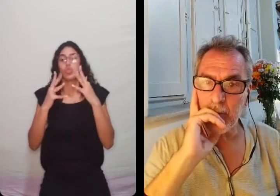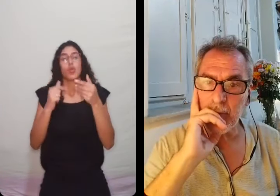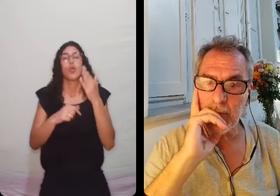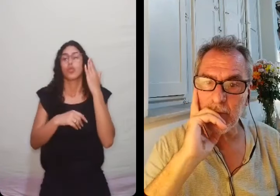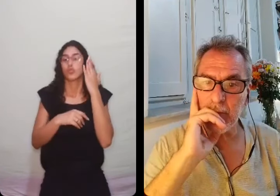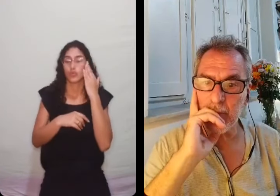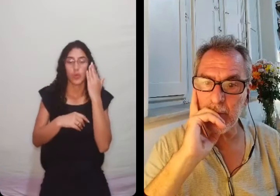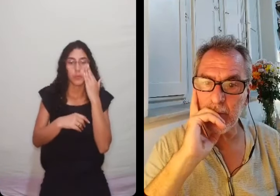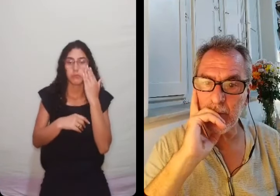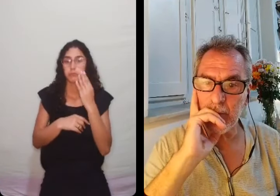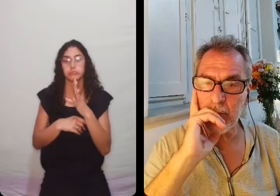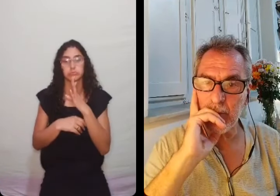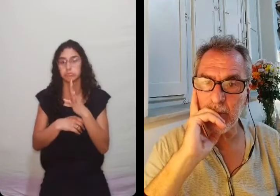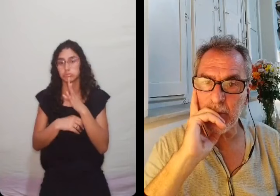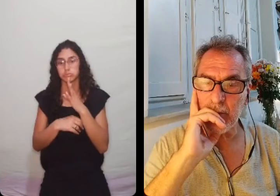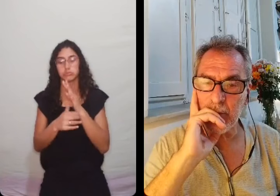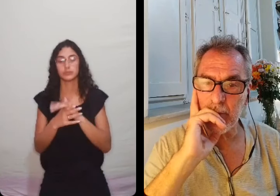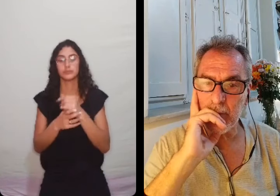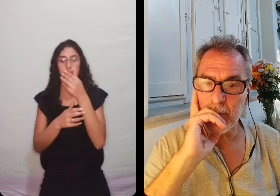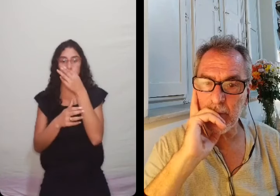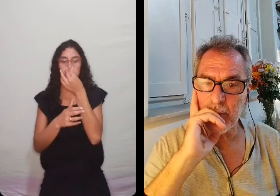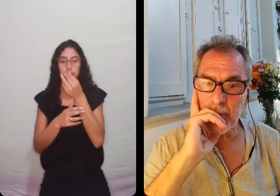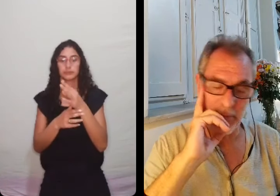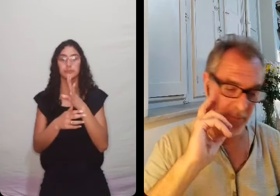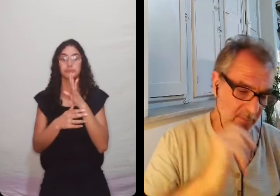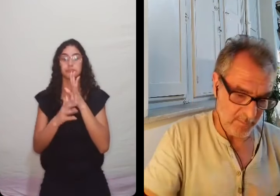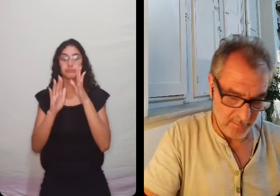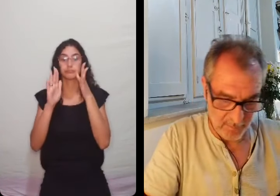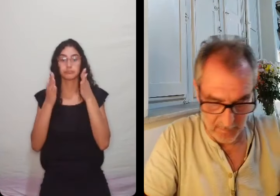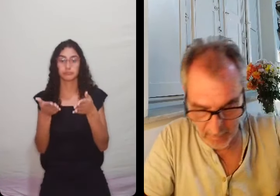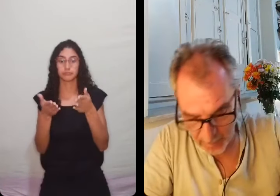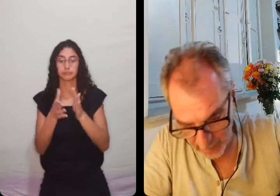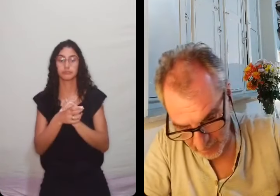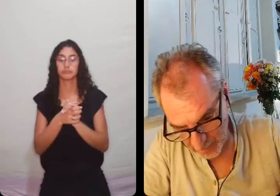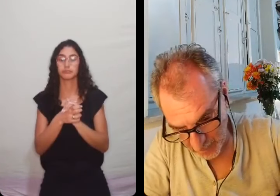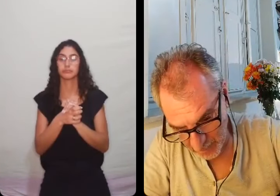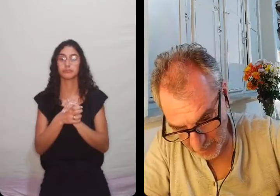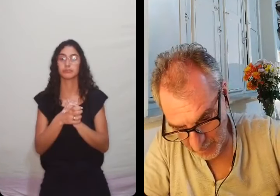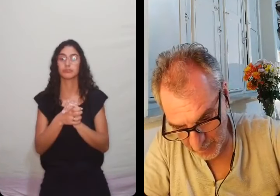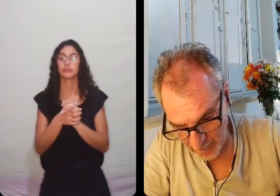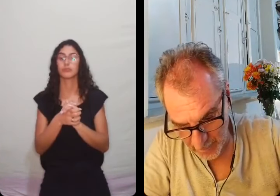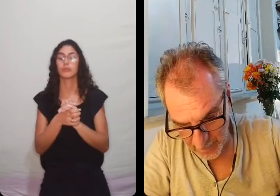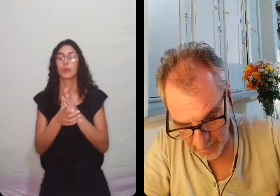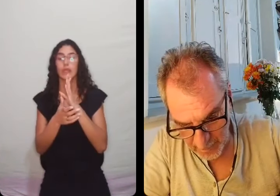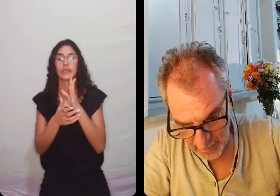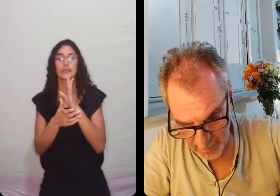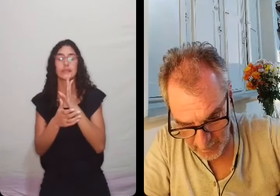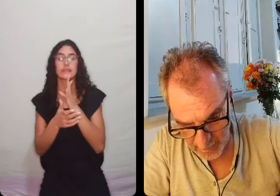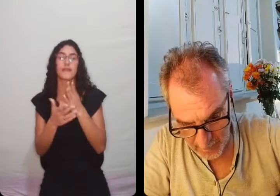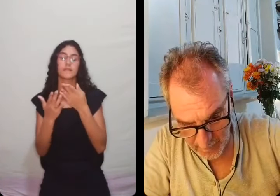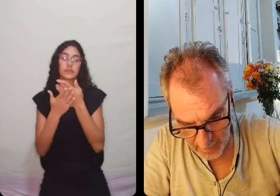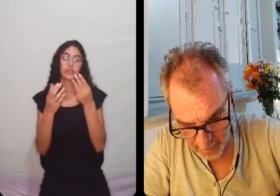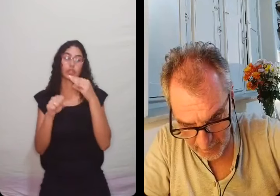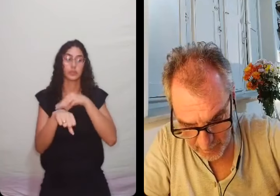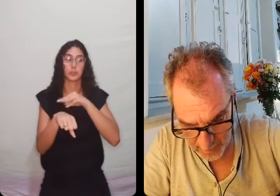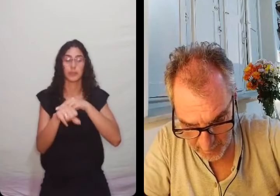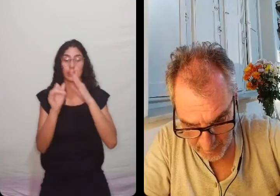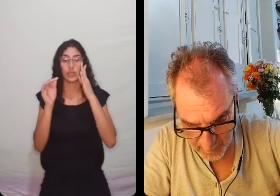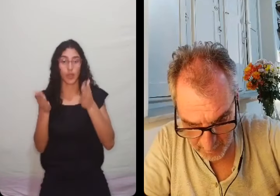que vêm do portal também. Que estão te conhecendo. Tendo a oportunidade de conhecer Norberto e vocês nesse momento. Que você